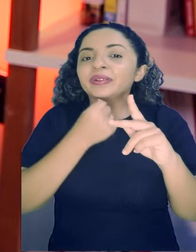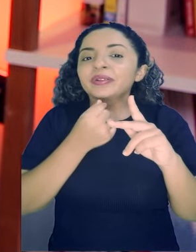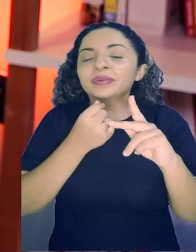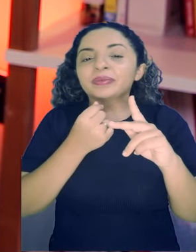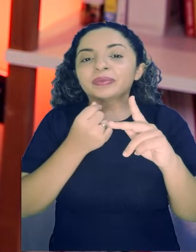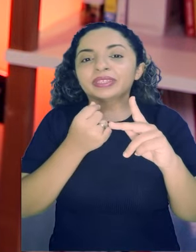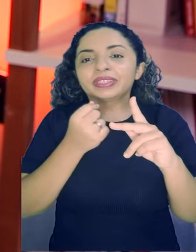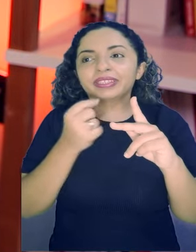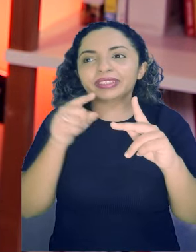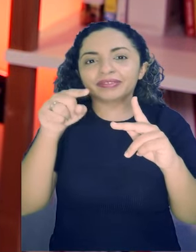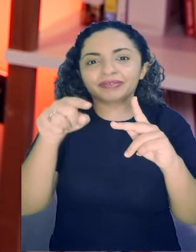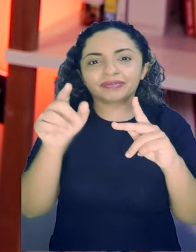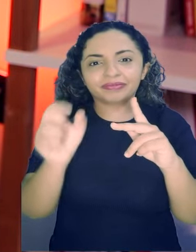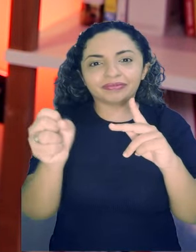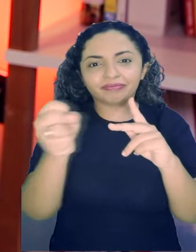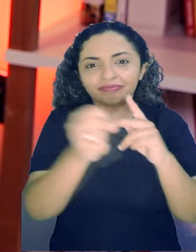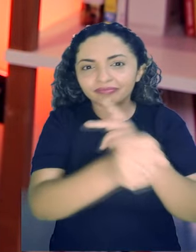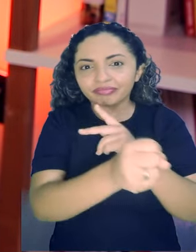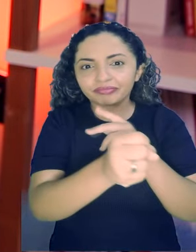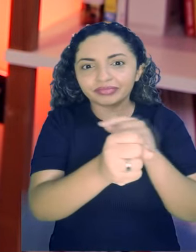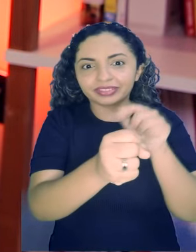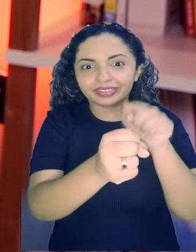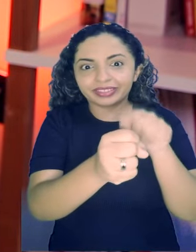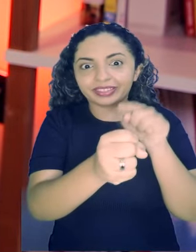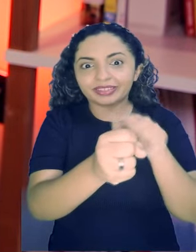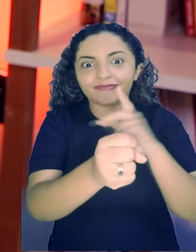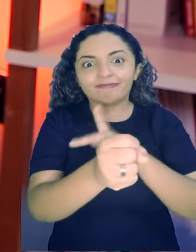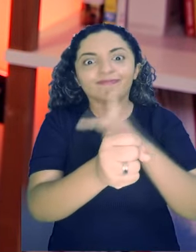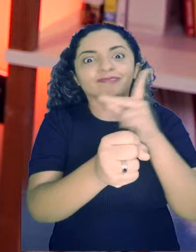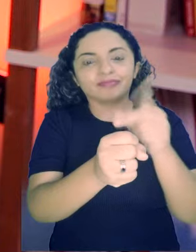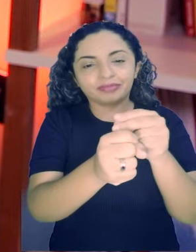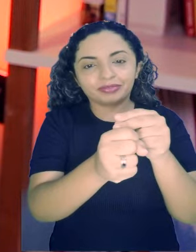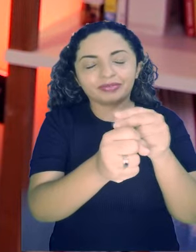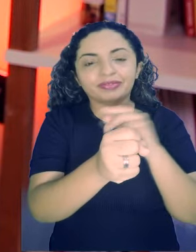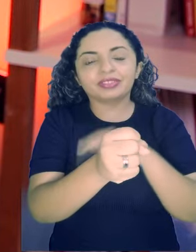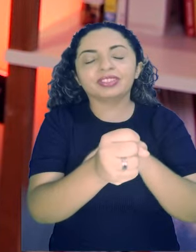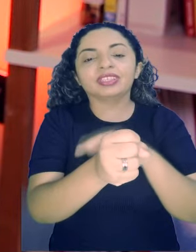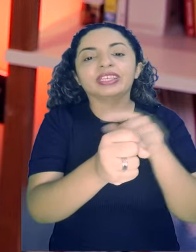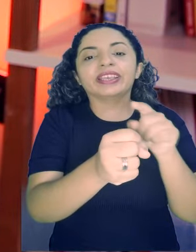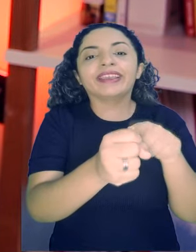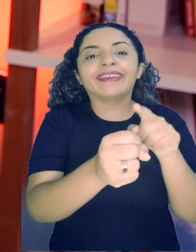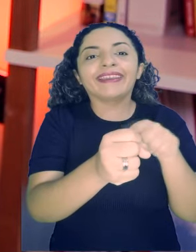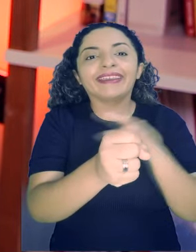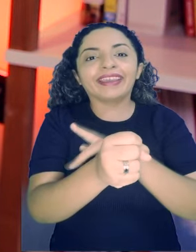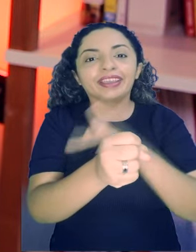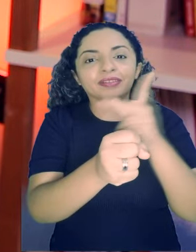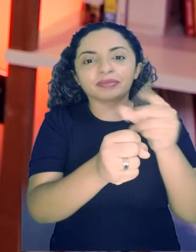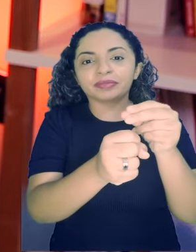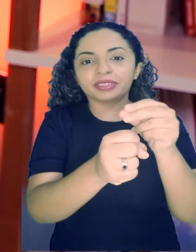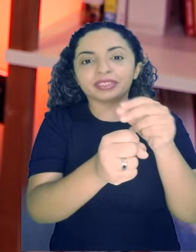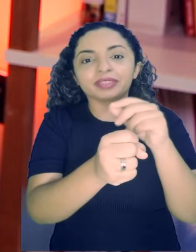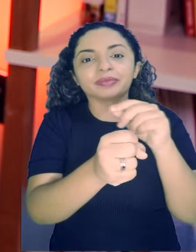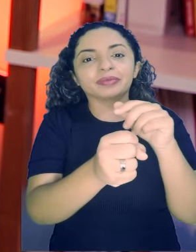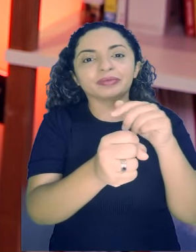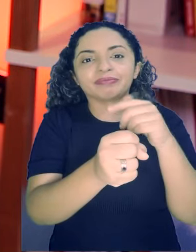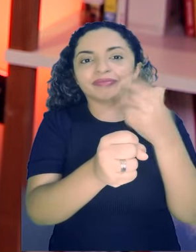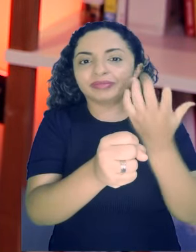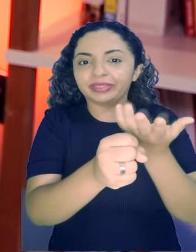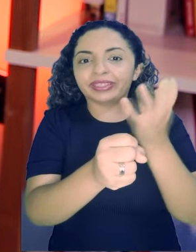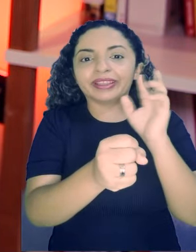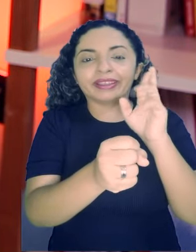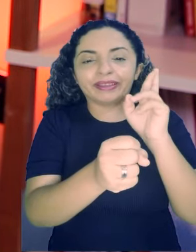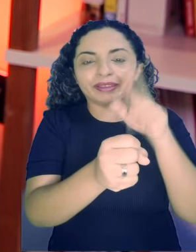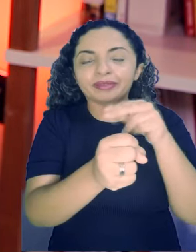esse ano realmente aparecia ali dentre os mais cotados para vencer o prêmio. E não foi